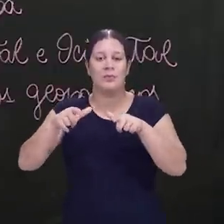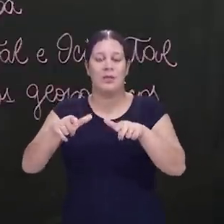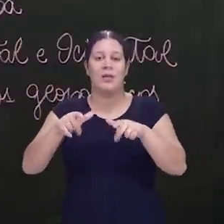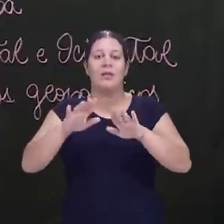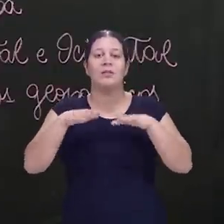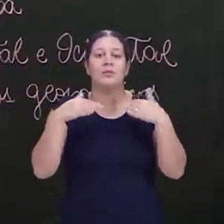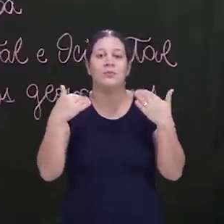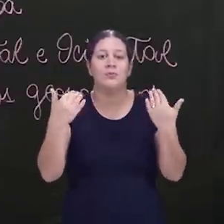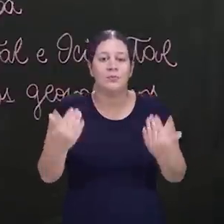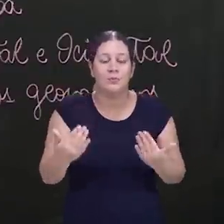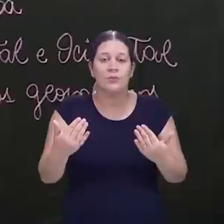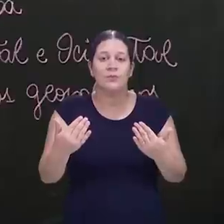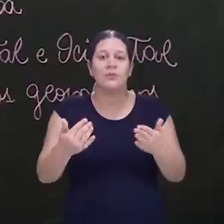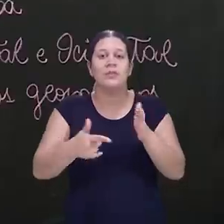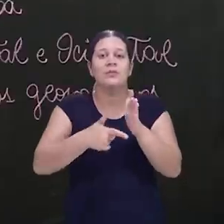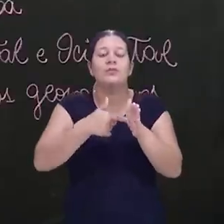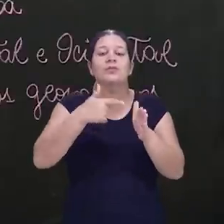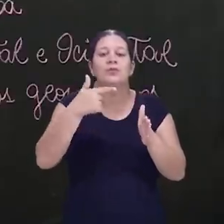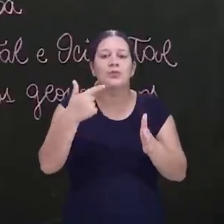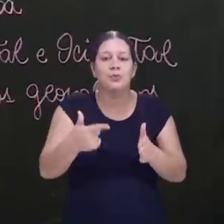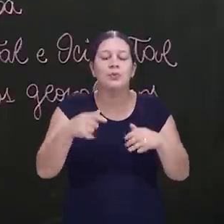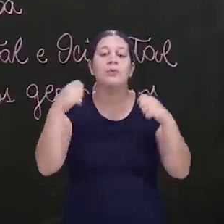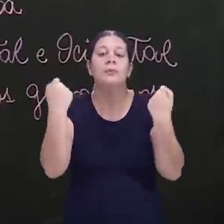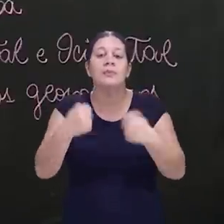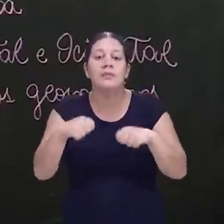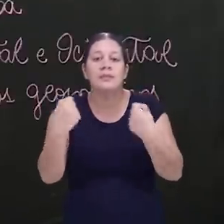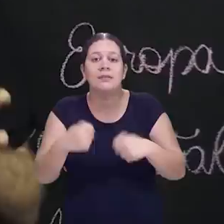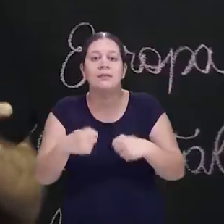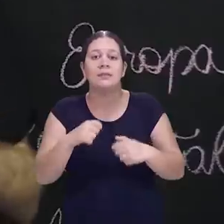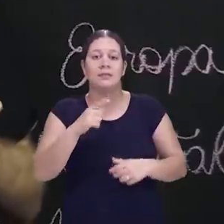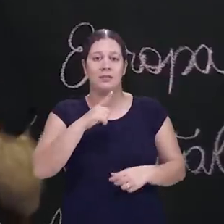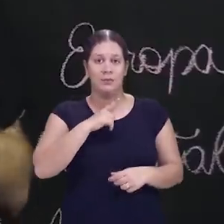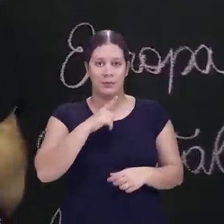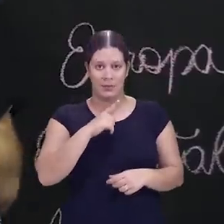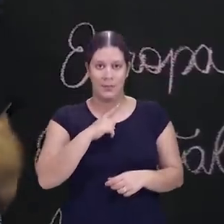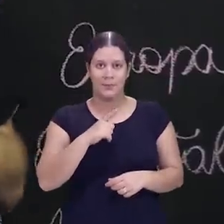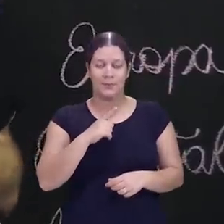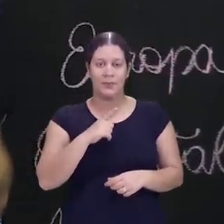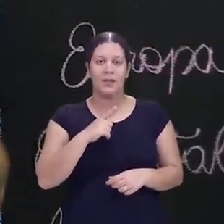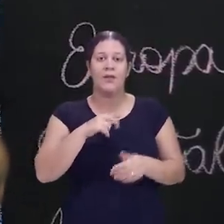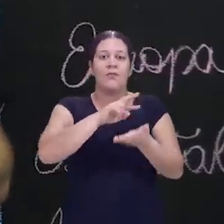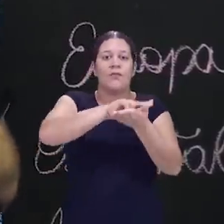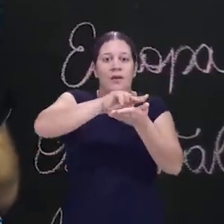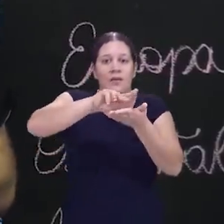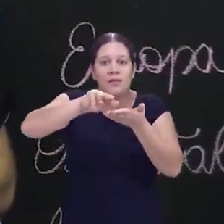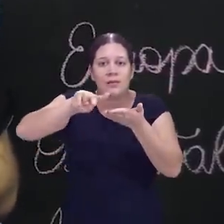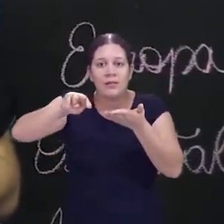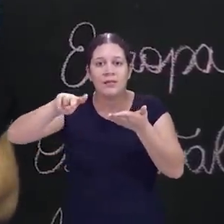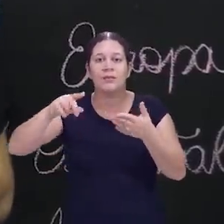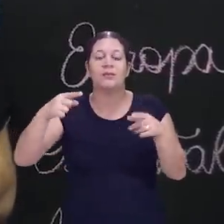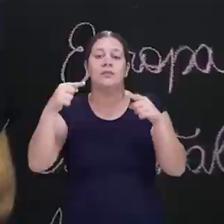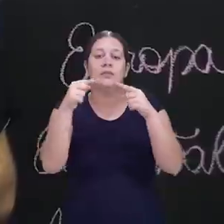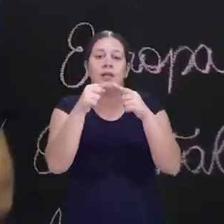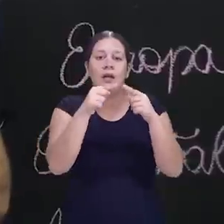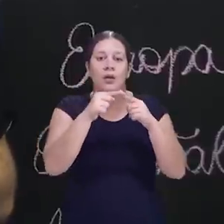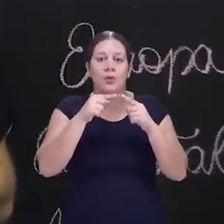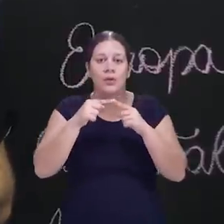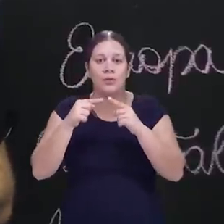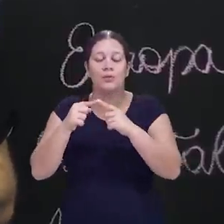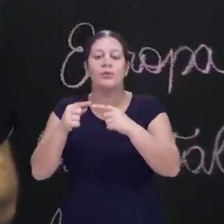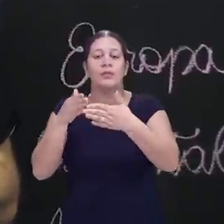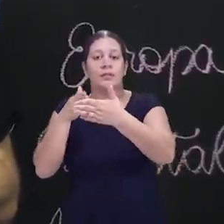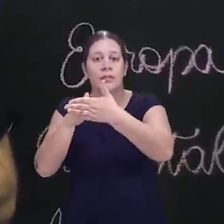delimitado, então, segundo um critério pré-estabelecido. E esse critério, isso varia de acordo com a pessoa que está fazendo